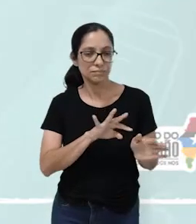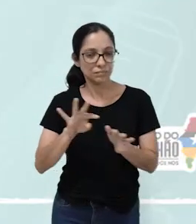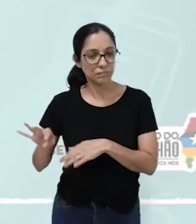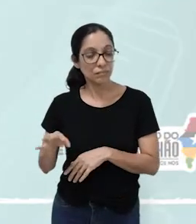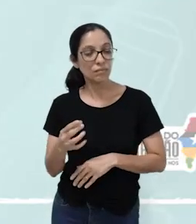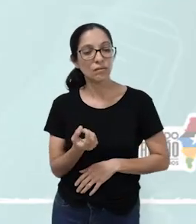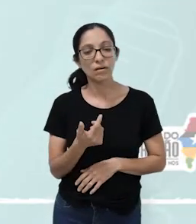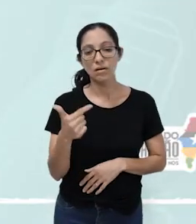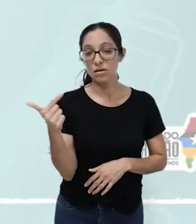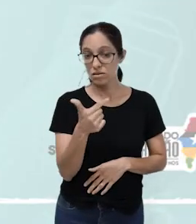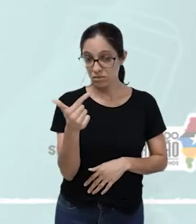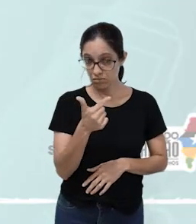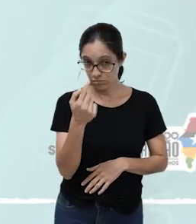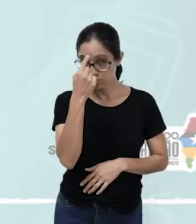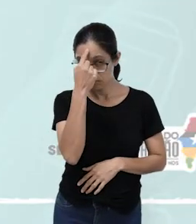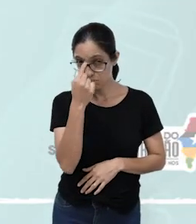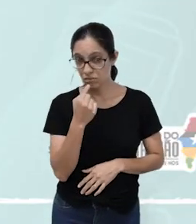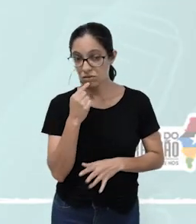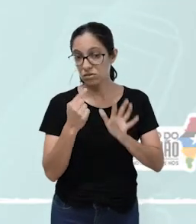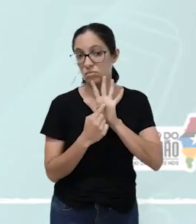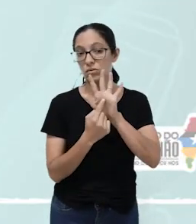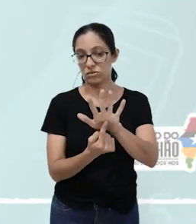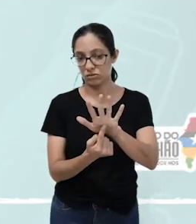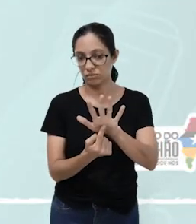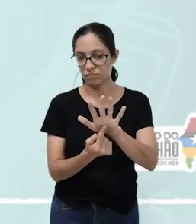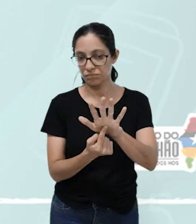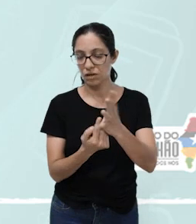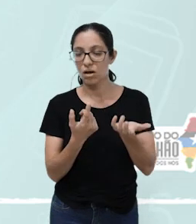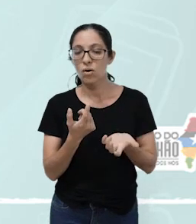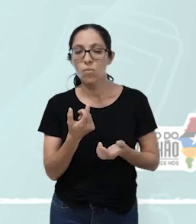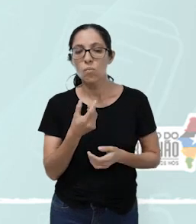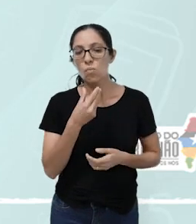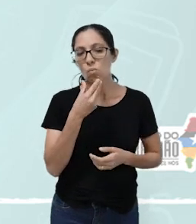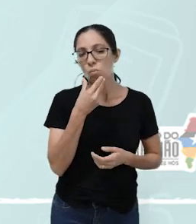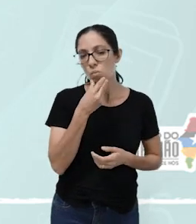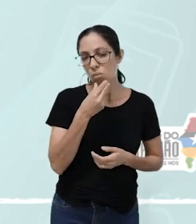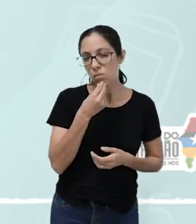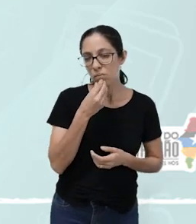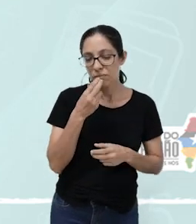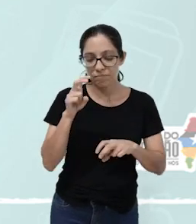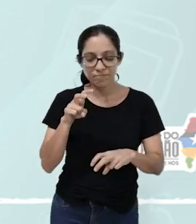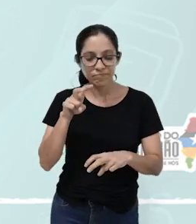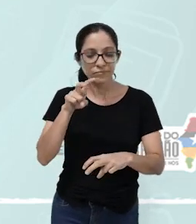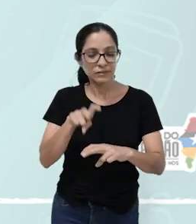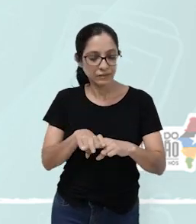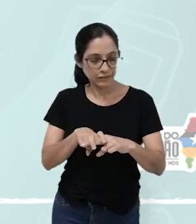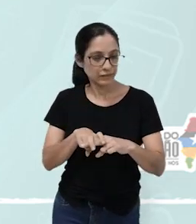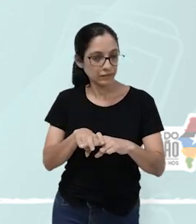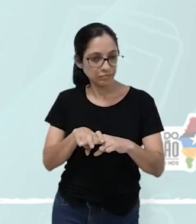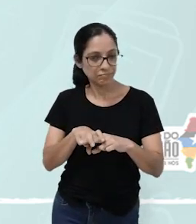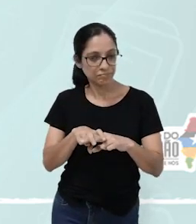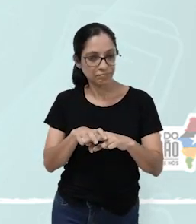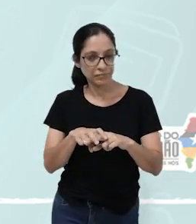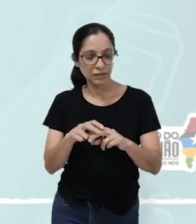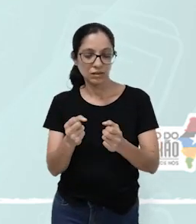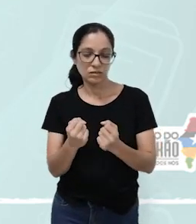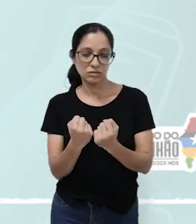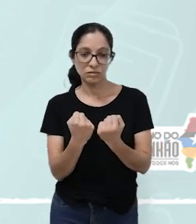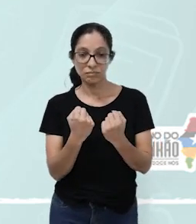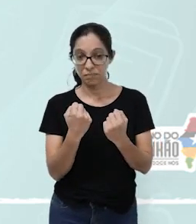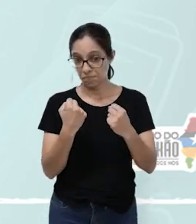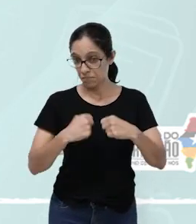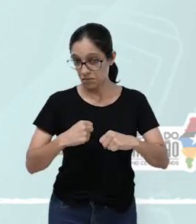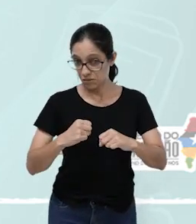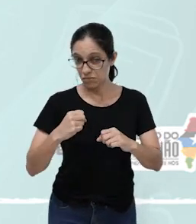Peguei um outro grupo muscular. Está aqui um indivíduo sentado aqui numa cadeira extensora, onde ele tem que fazer